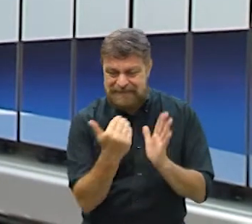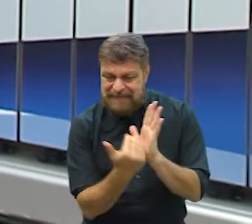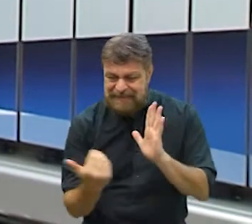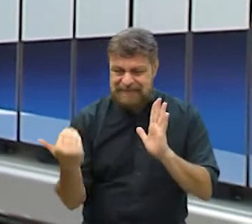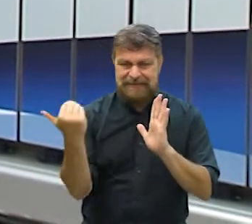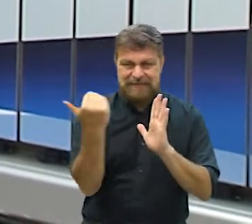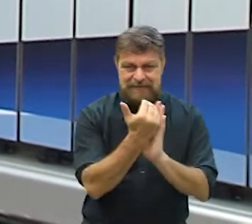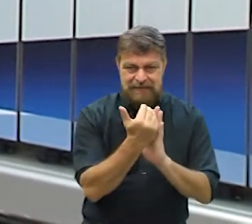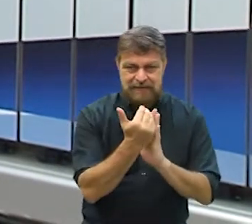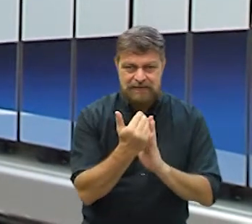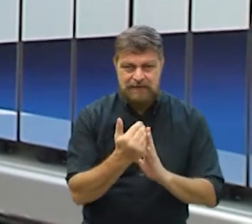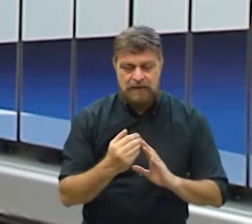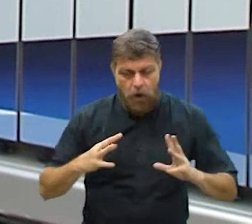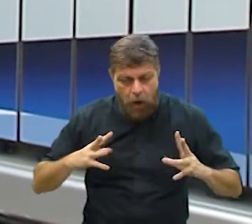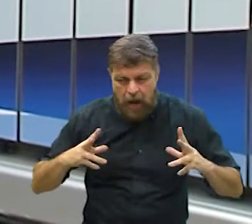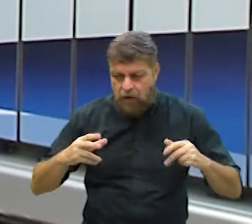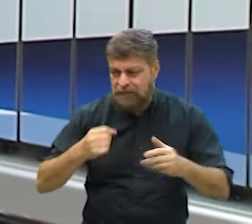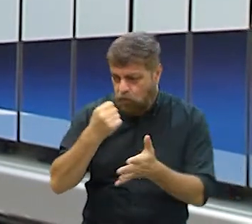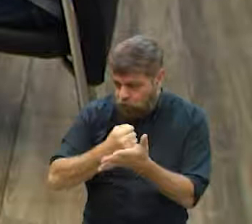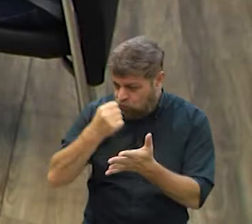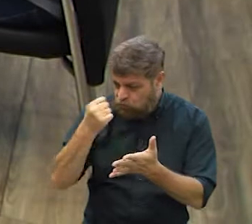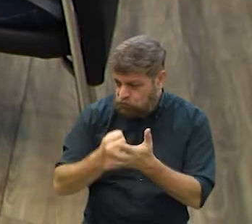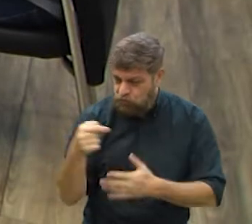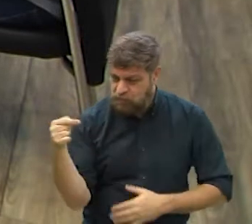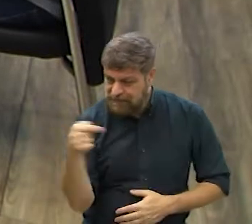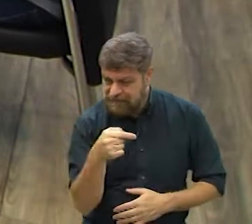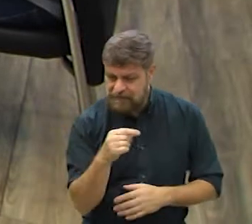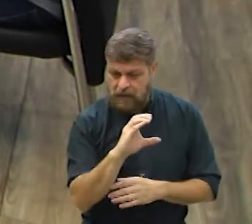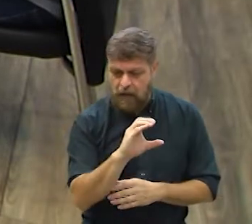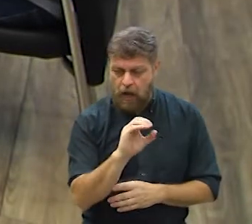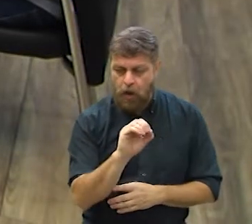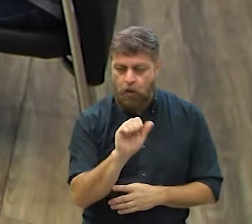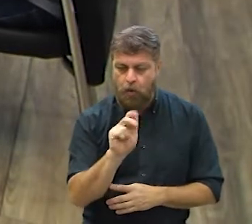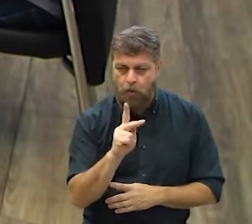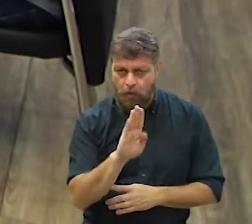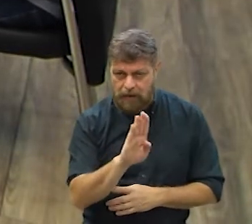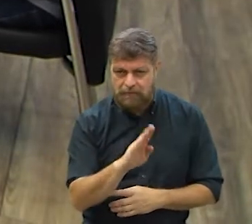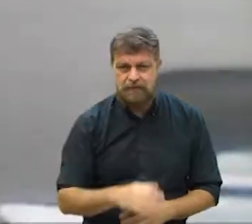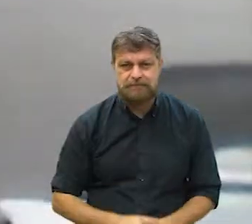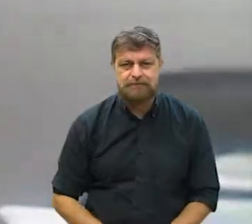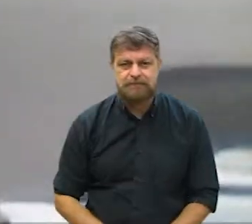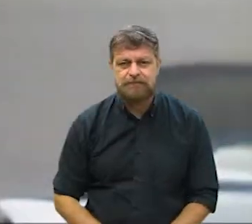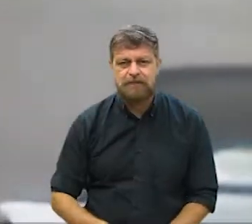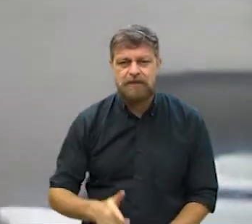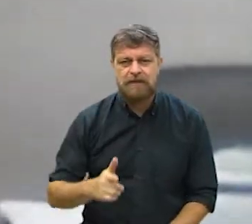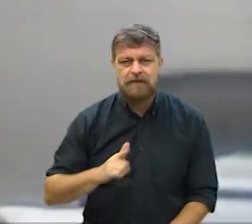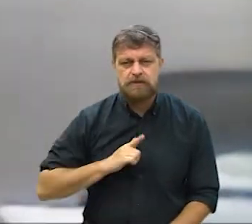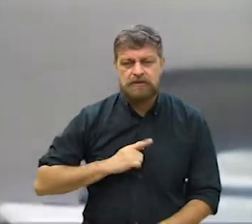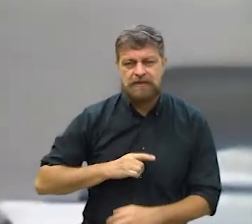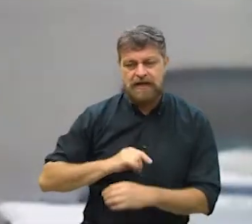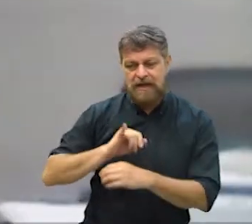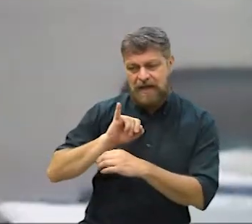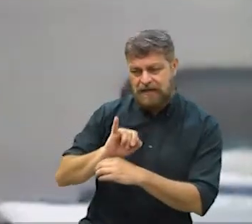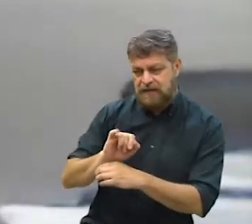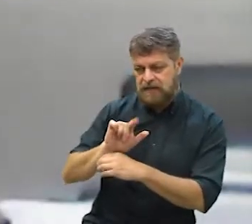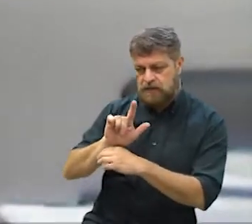E ela acontece com todos que têm contrato na Coab? Como que funciona? Era pelo